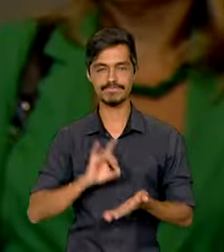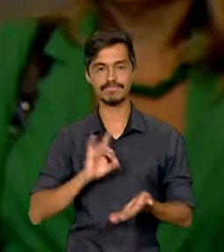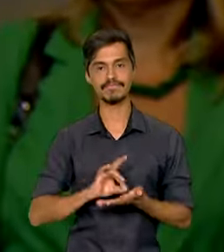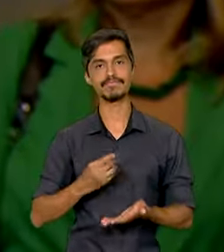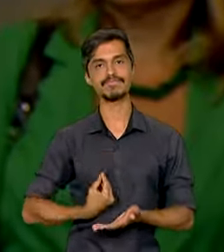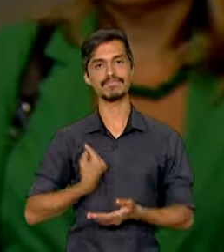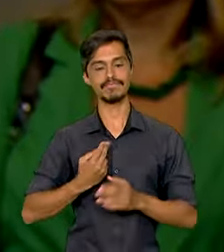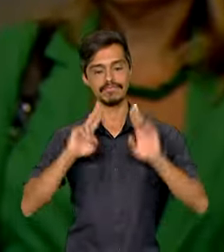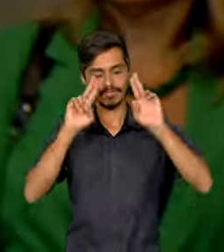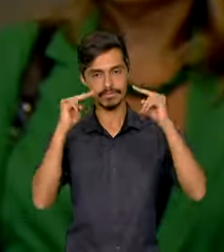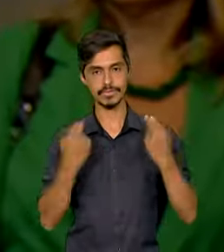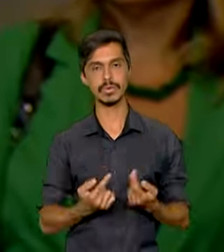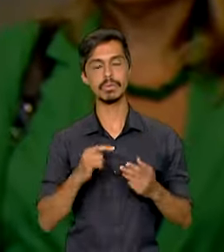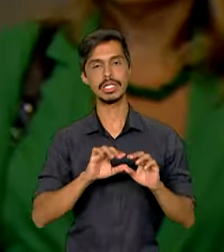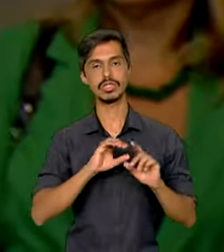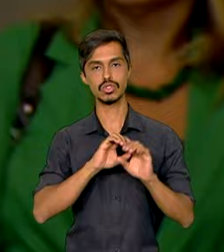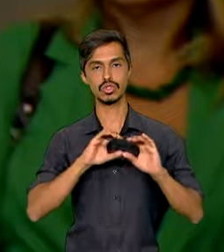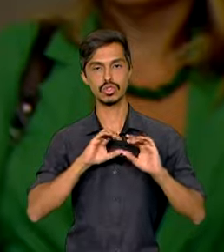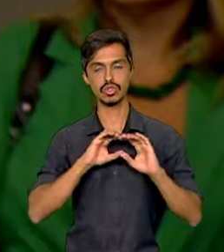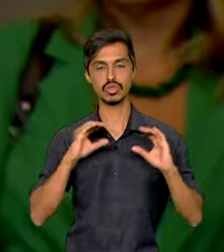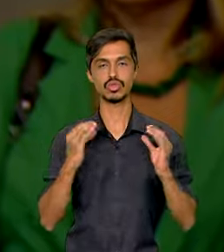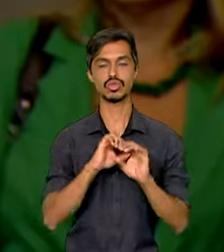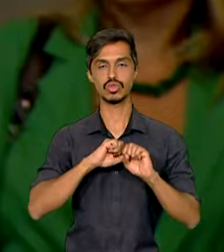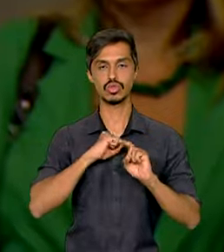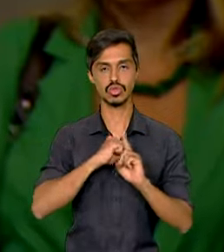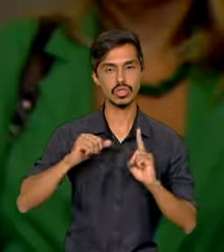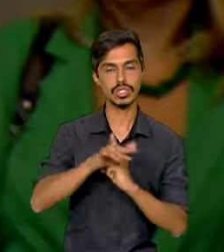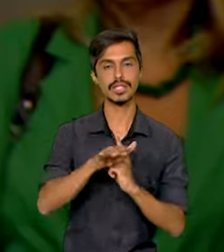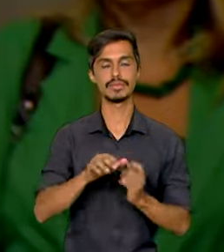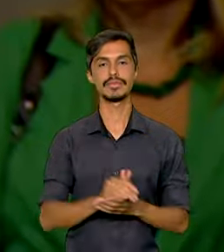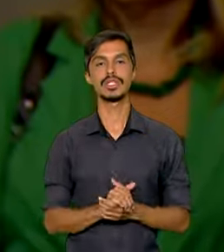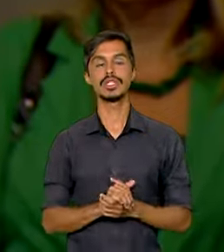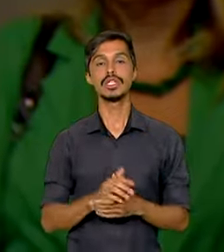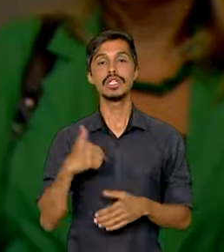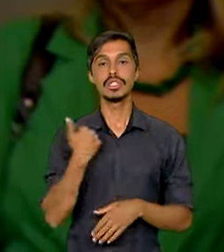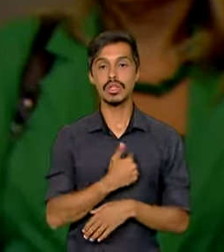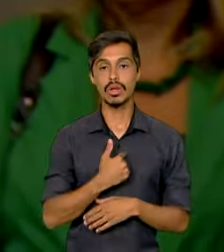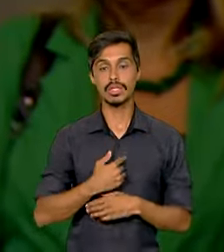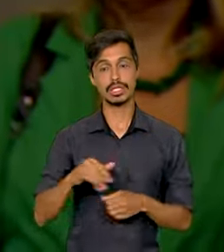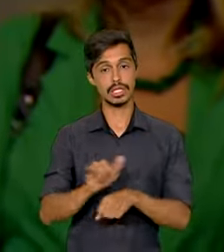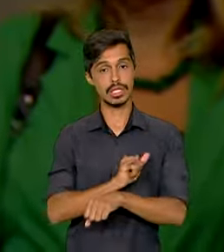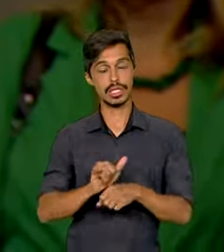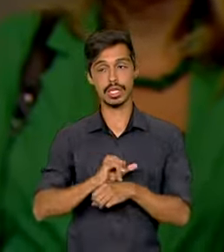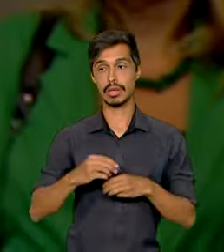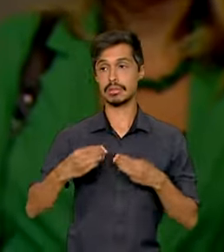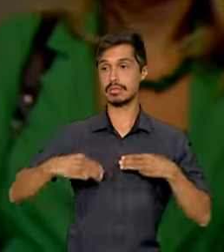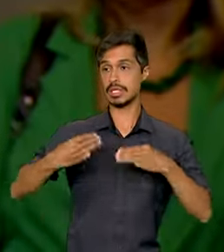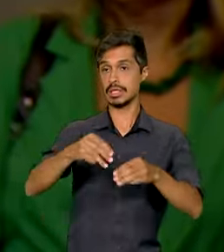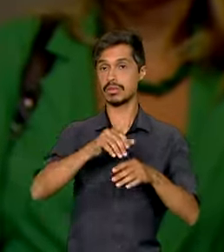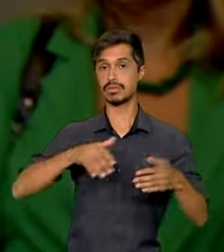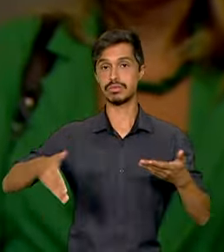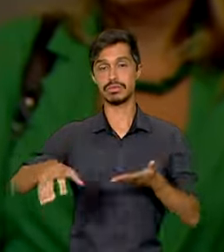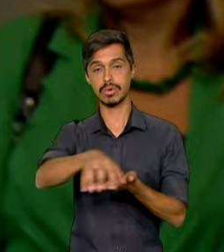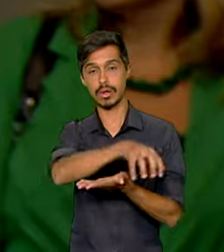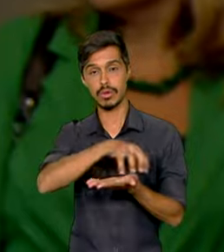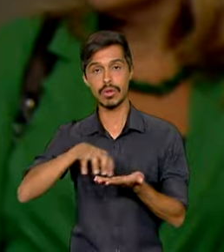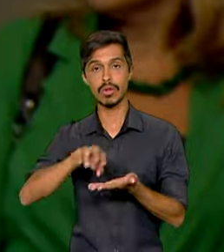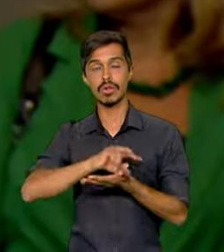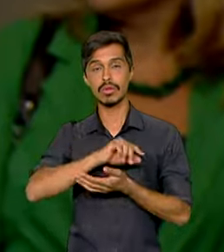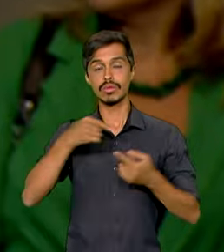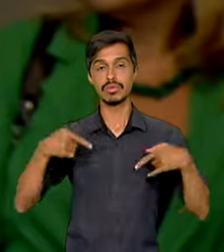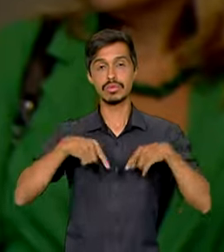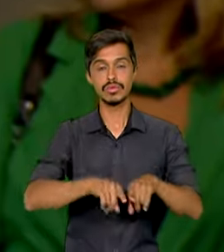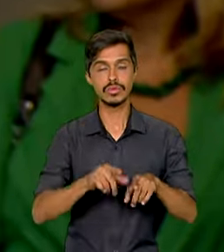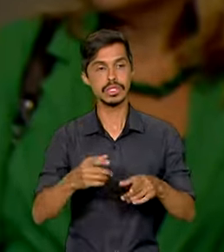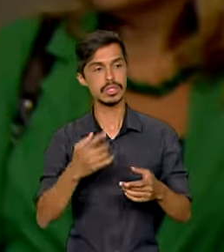existir como sociedade. E a nossa estratégia interministerial, então, ela prevê ações